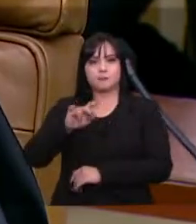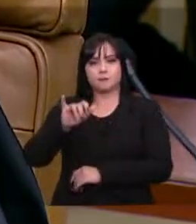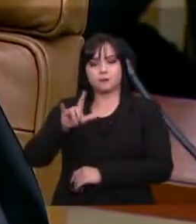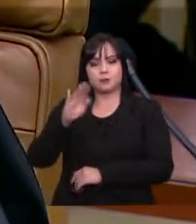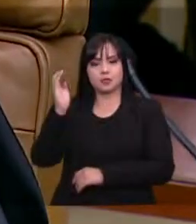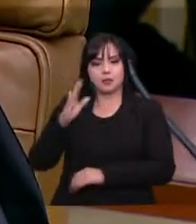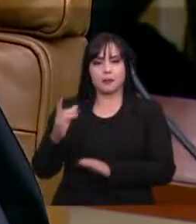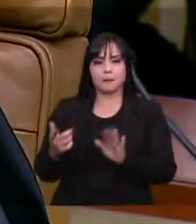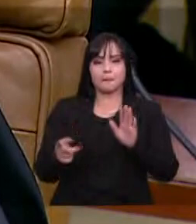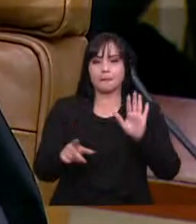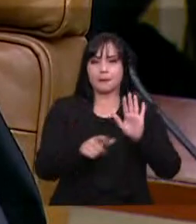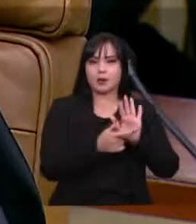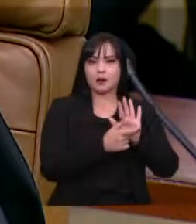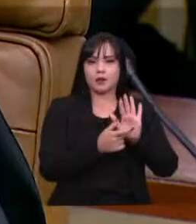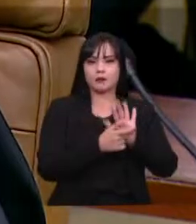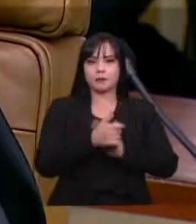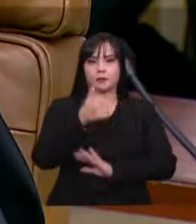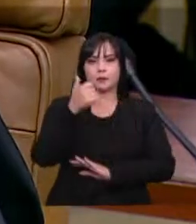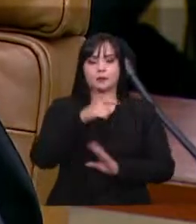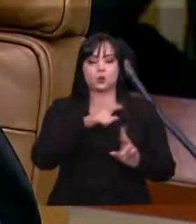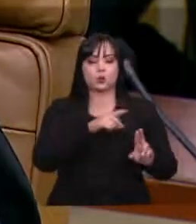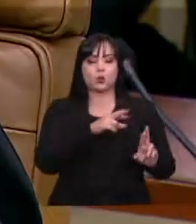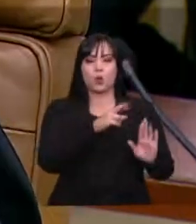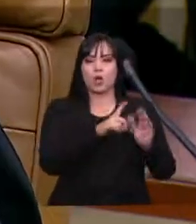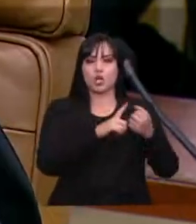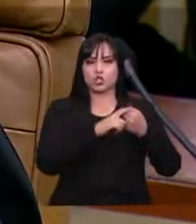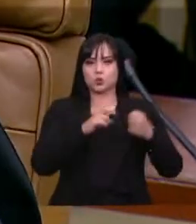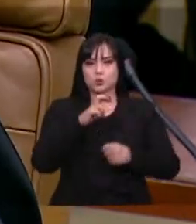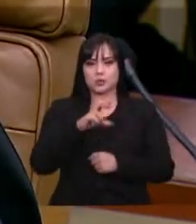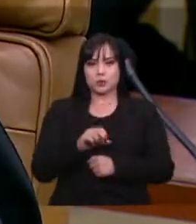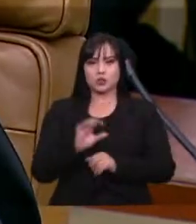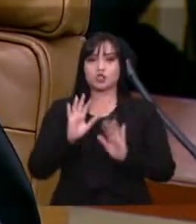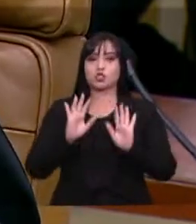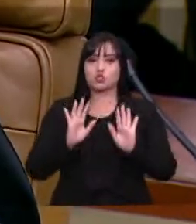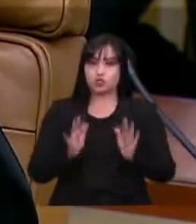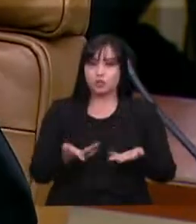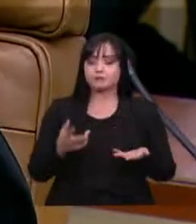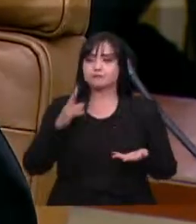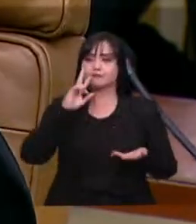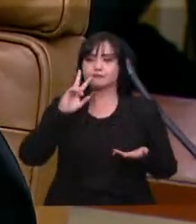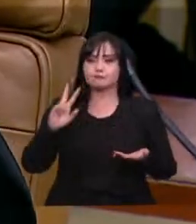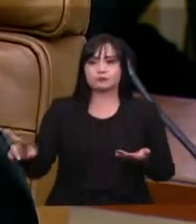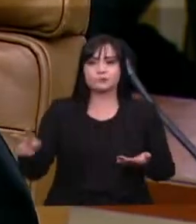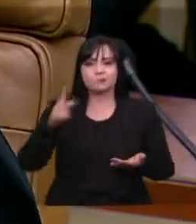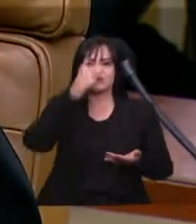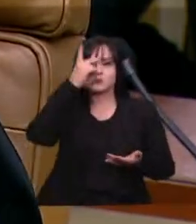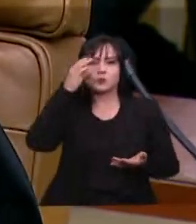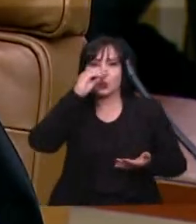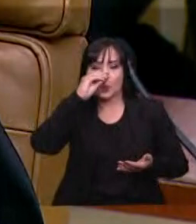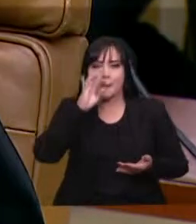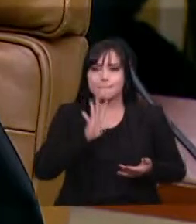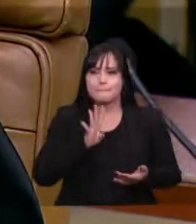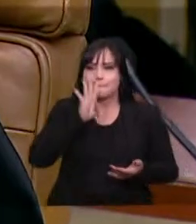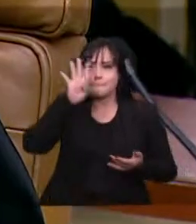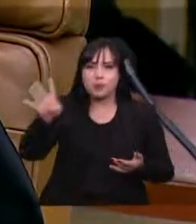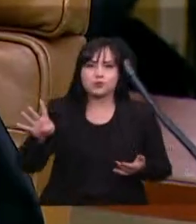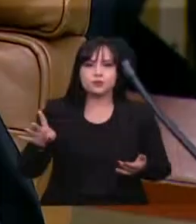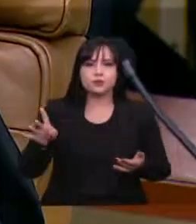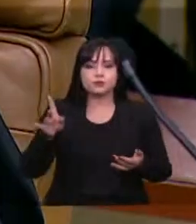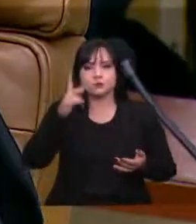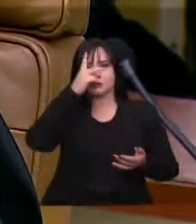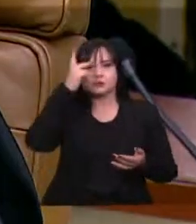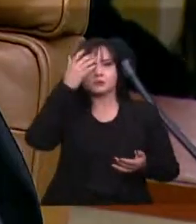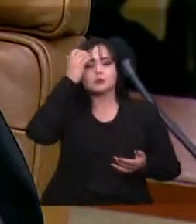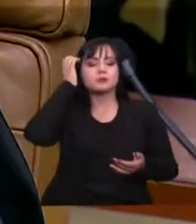do artigo 50 e já foi considerada essa figura do abuso da personalidade